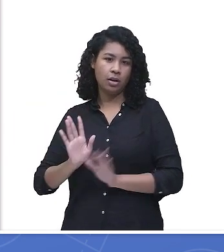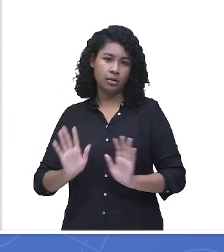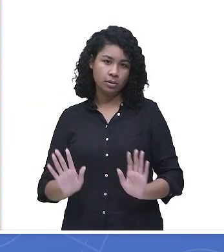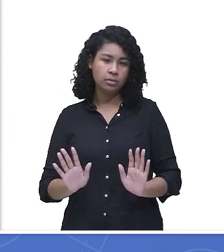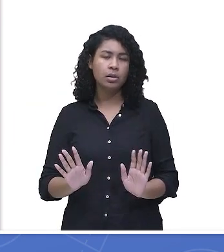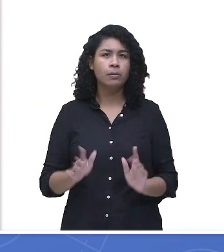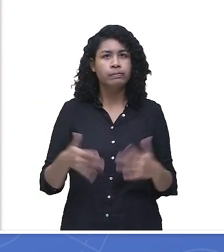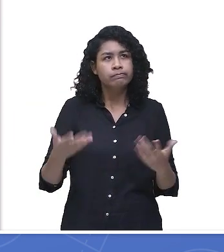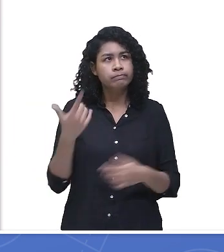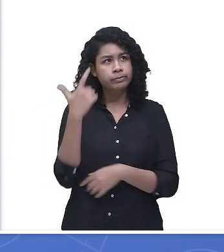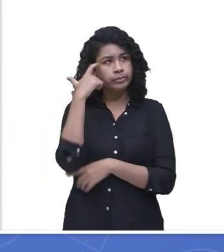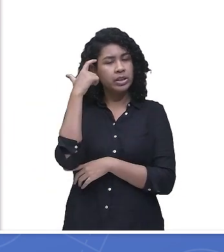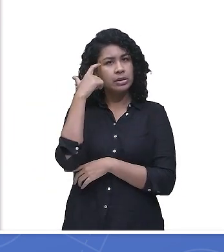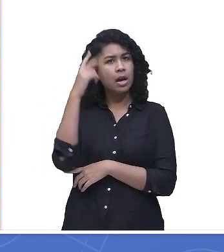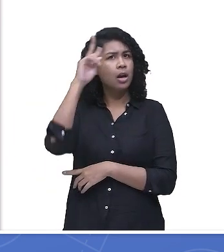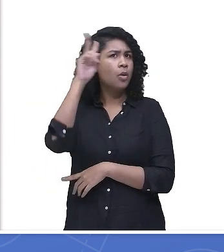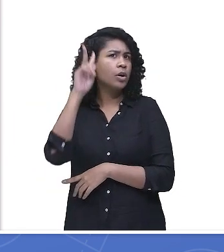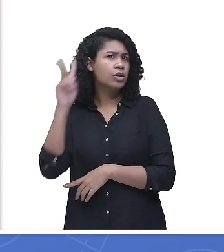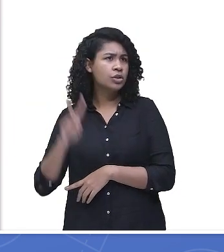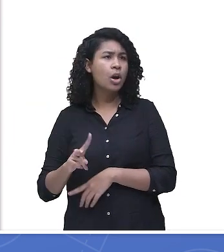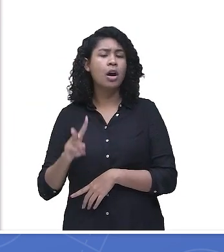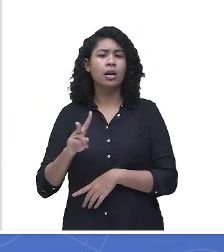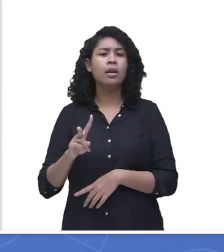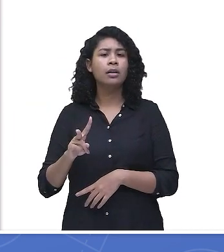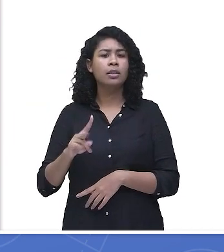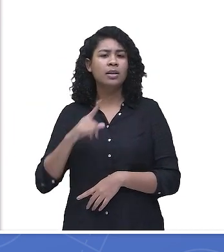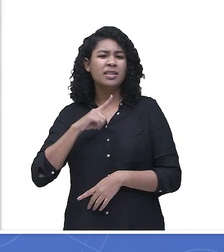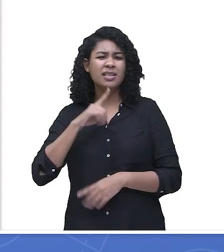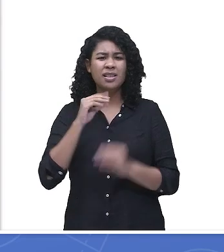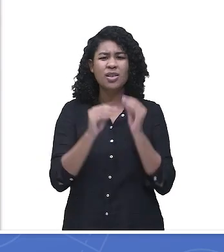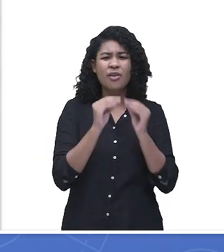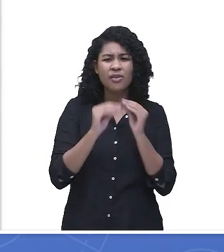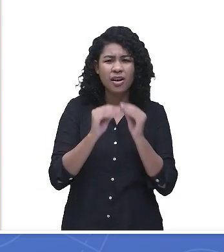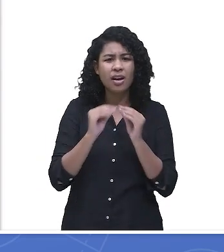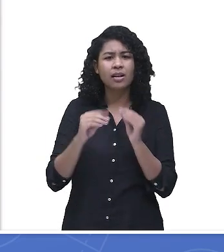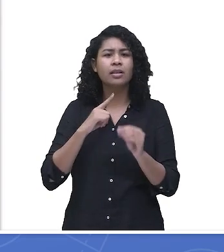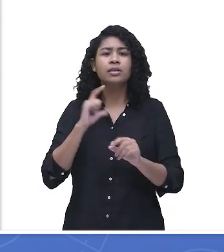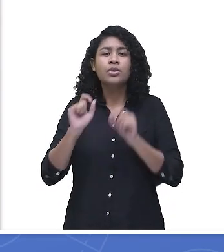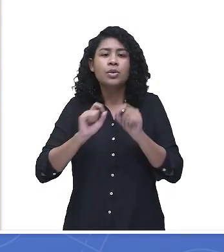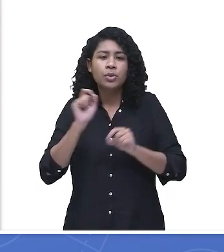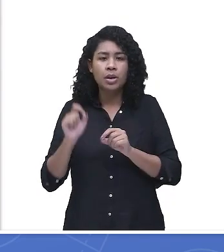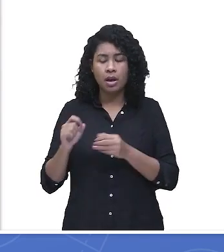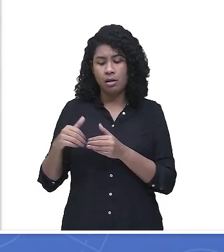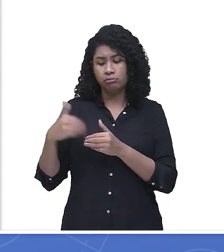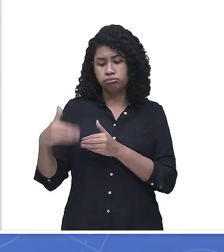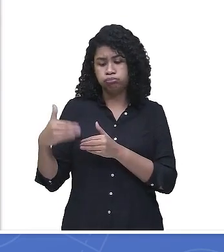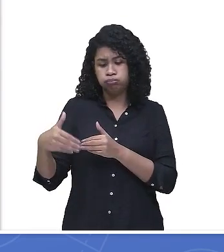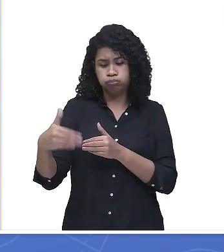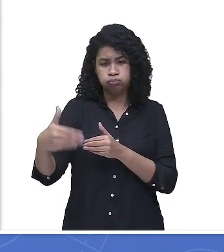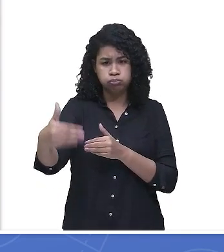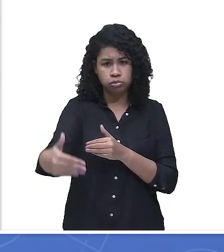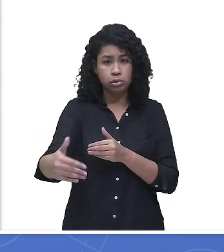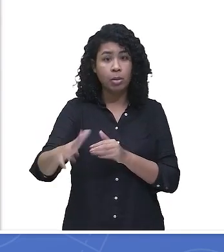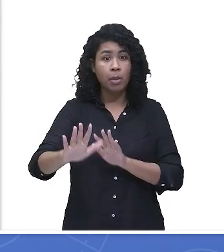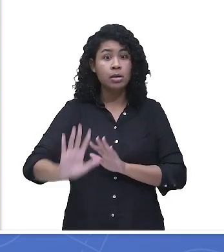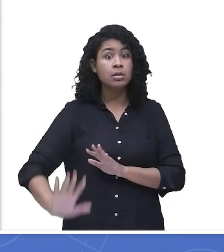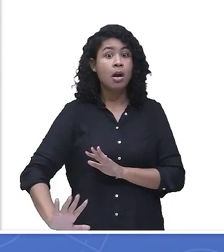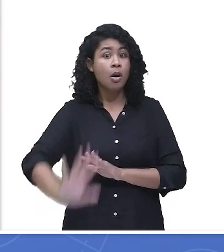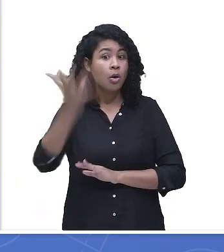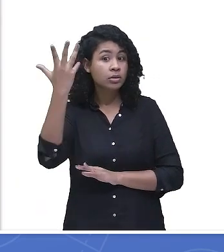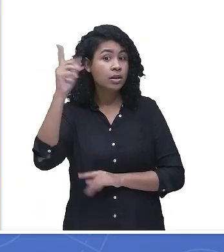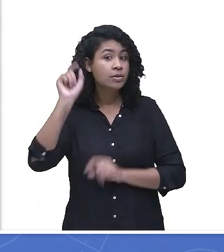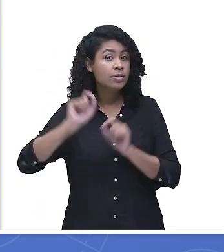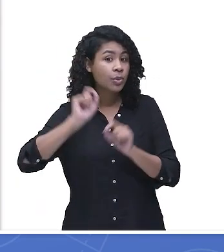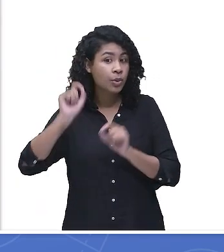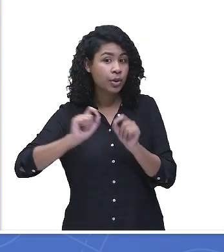até pensar naquelas histórias que são contadas, aquelas novelas que você tem o desenvolvimento linear e em determinado momento da história